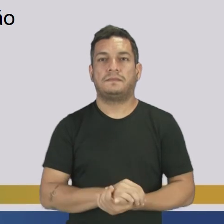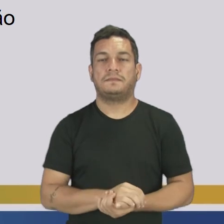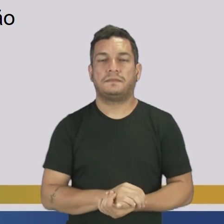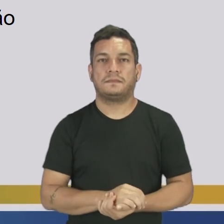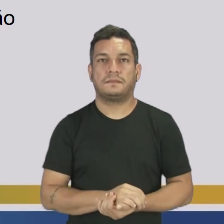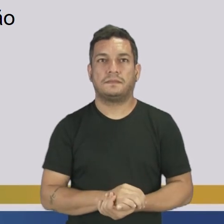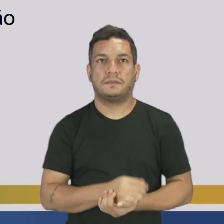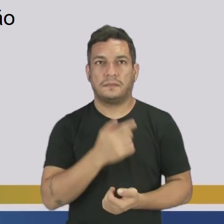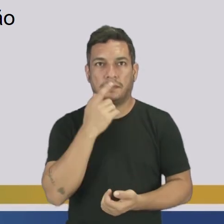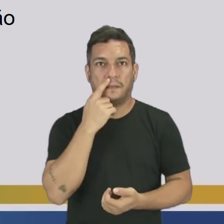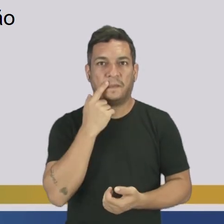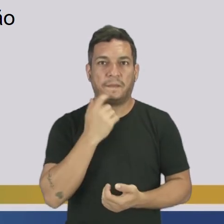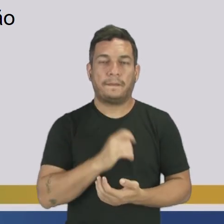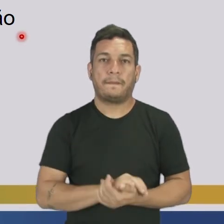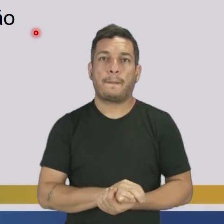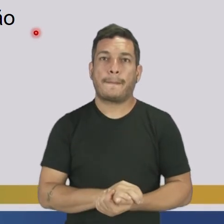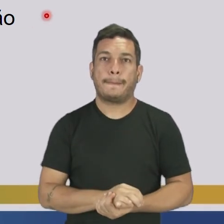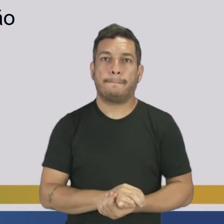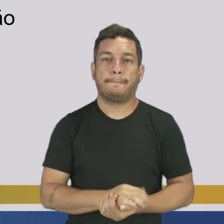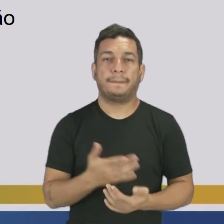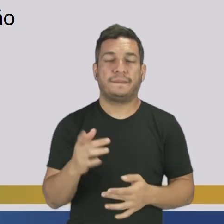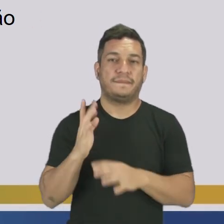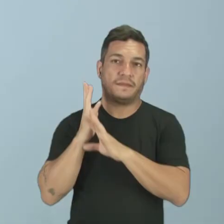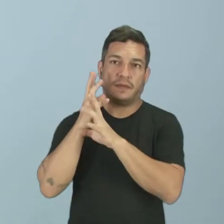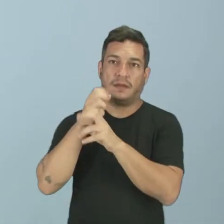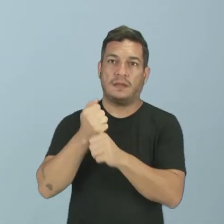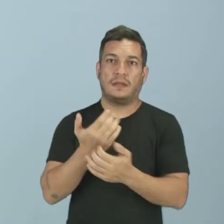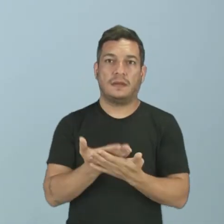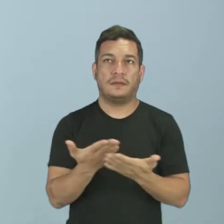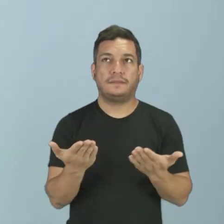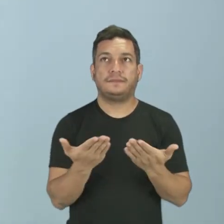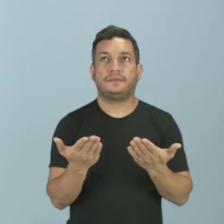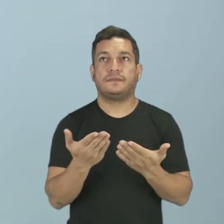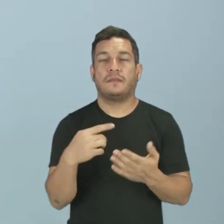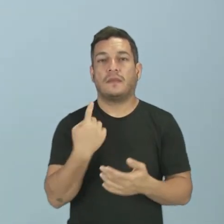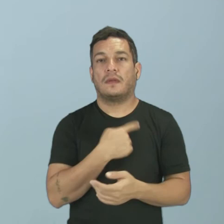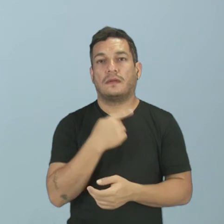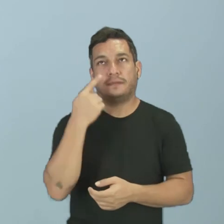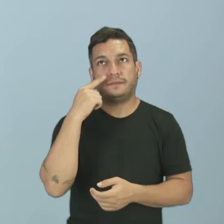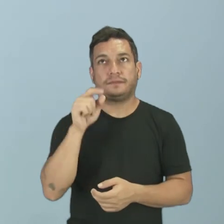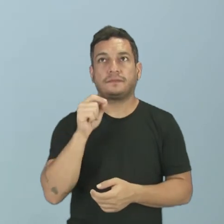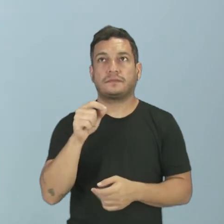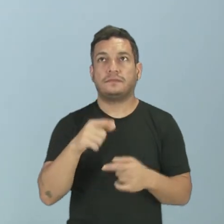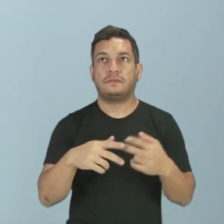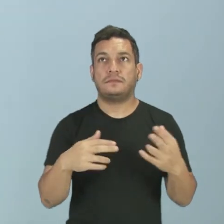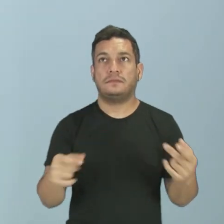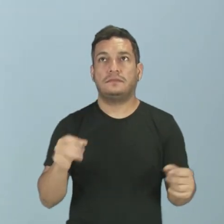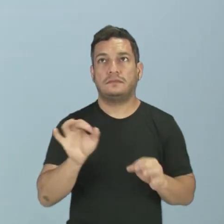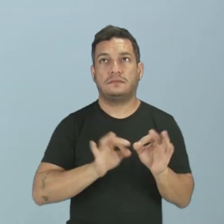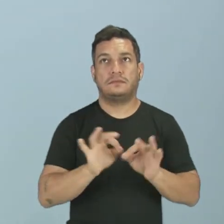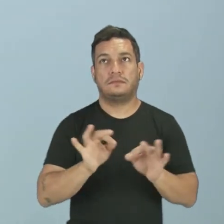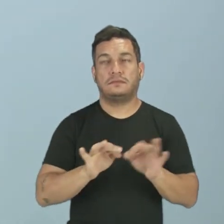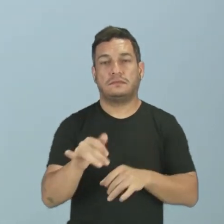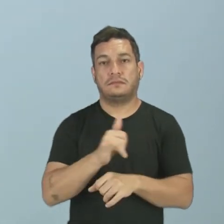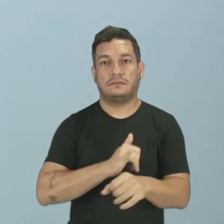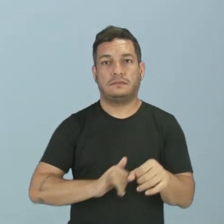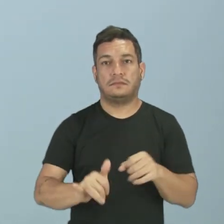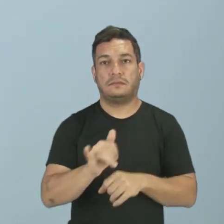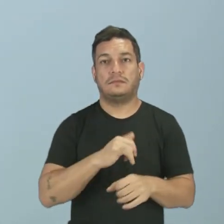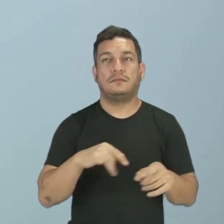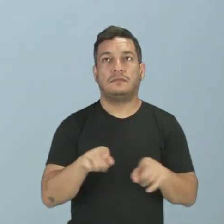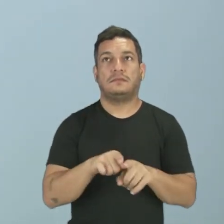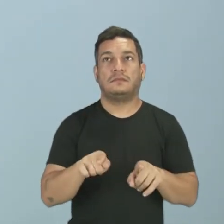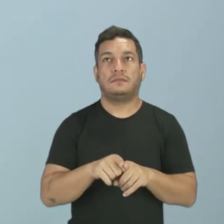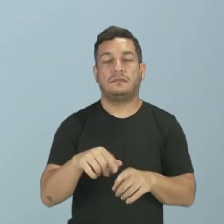atômica. Então, recapitulando a nossa aula de hoje, nós vimos que os materiais são formados de átomos